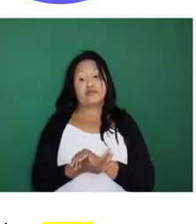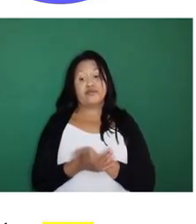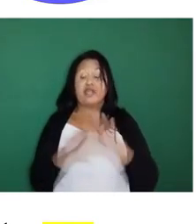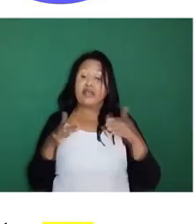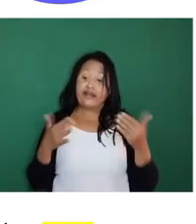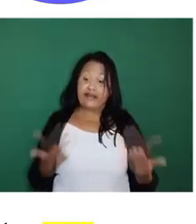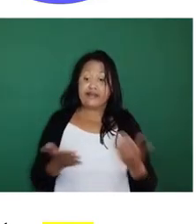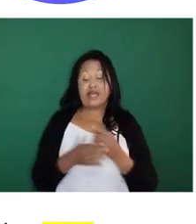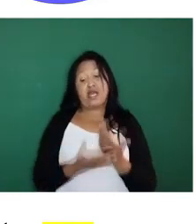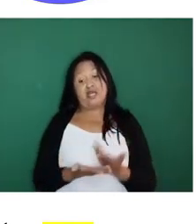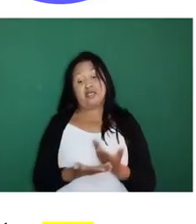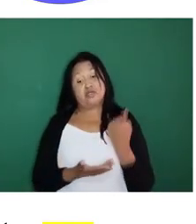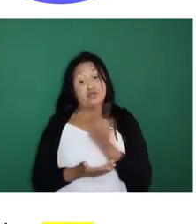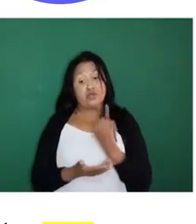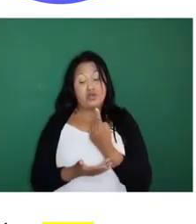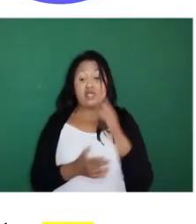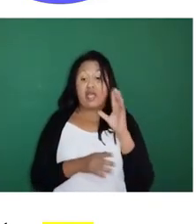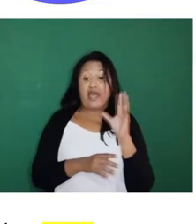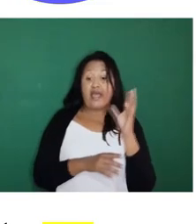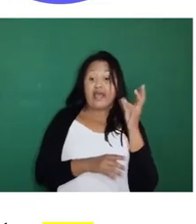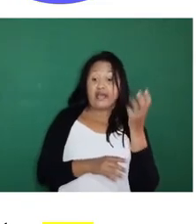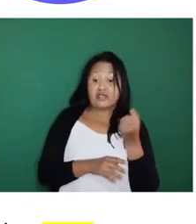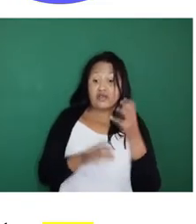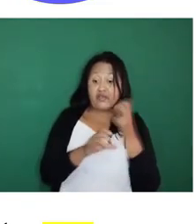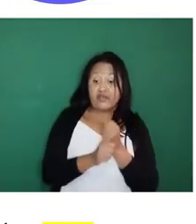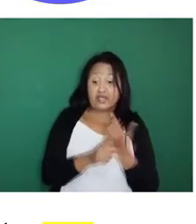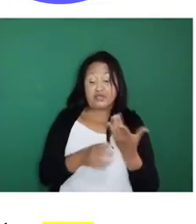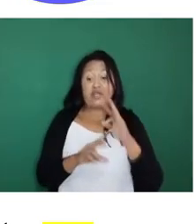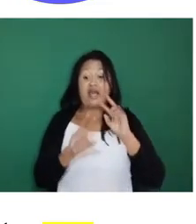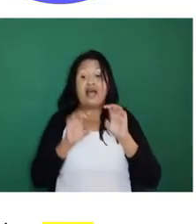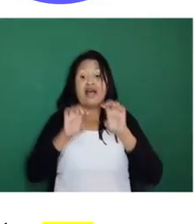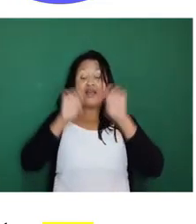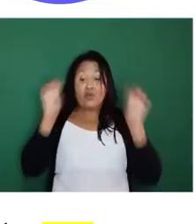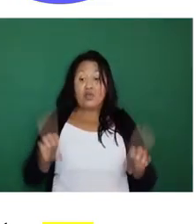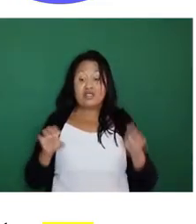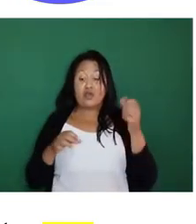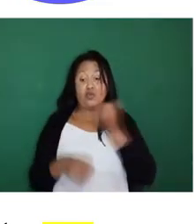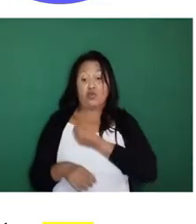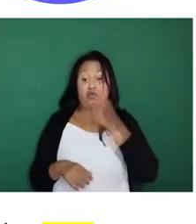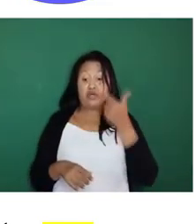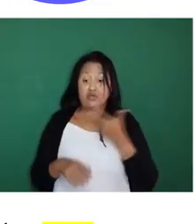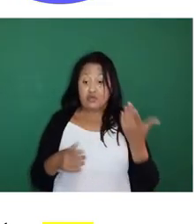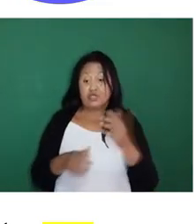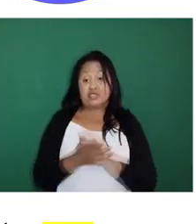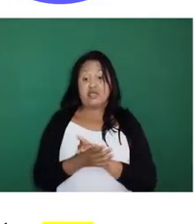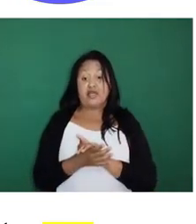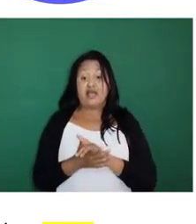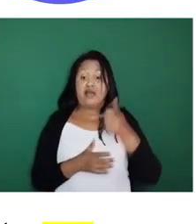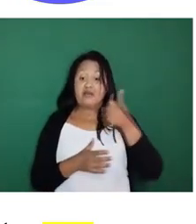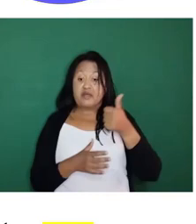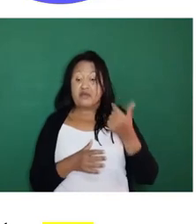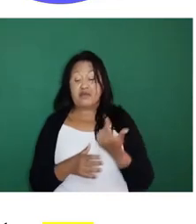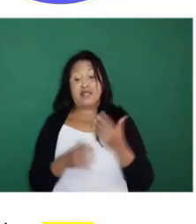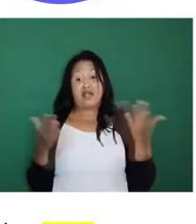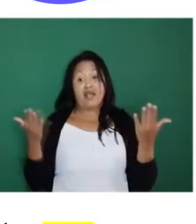E aí a gente resolvendo pegando da equação número 2 que no caso a primeira letra termodinâmica o que